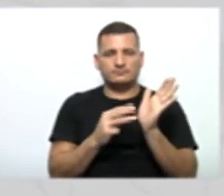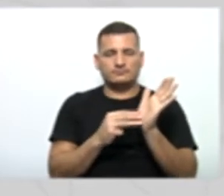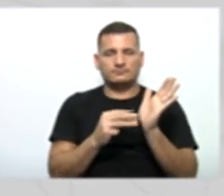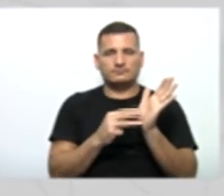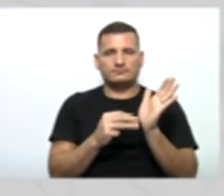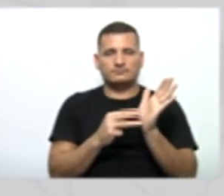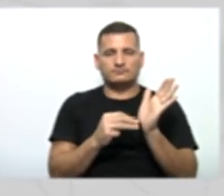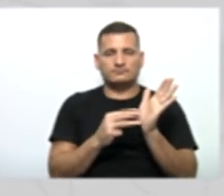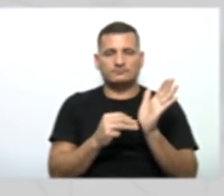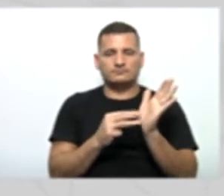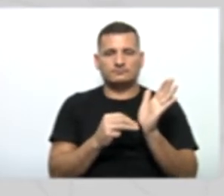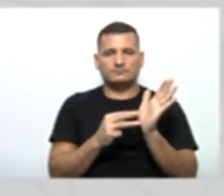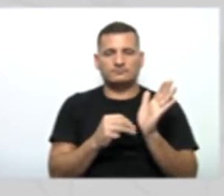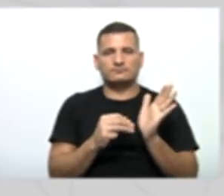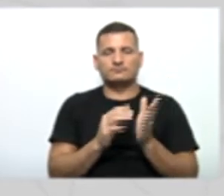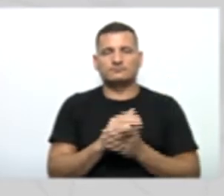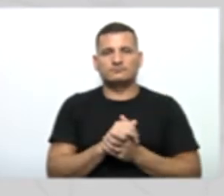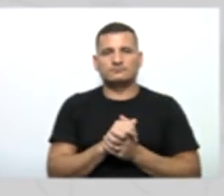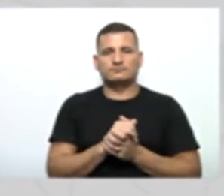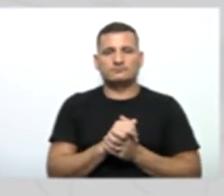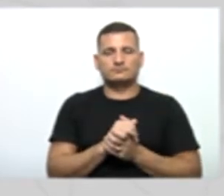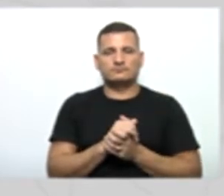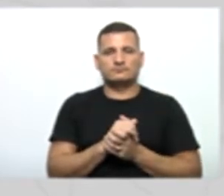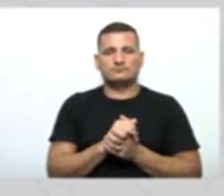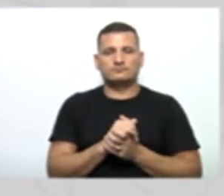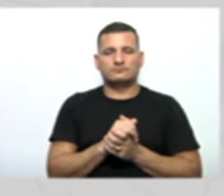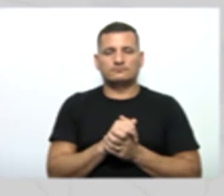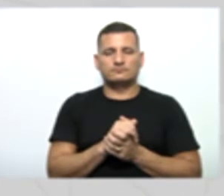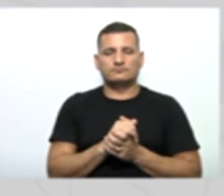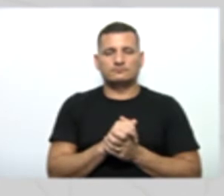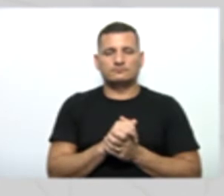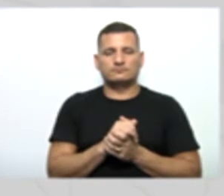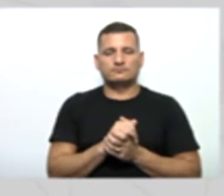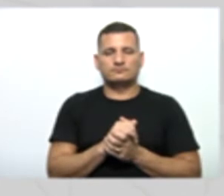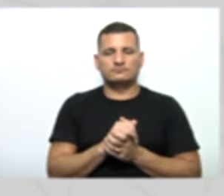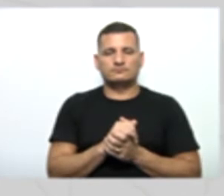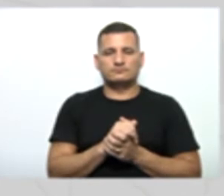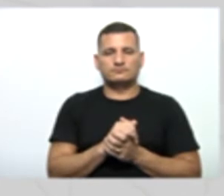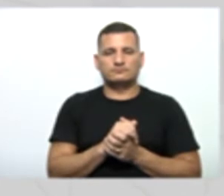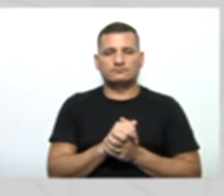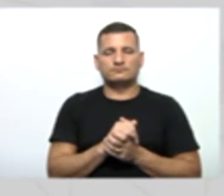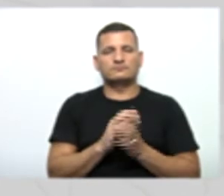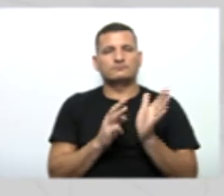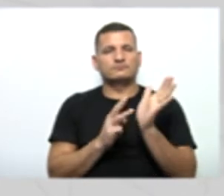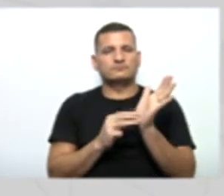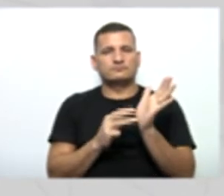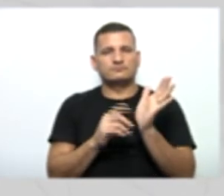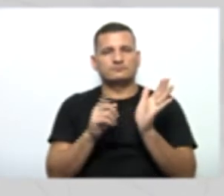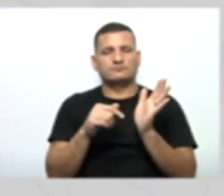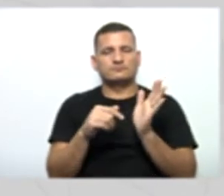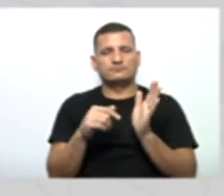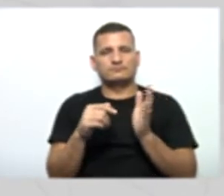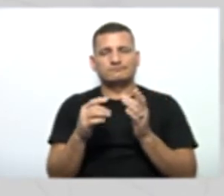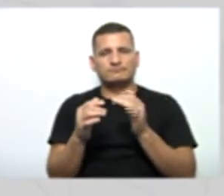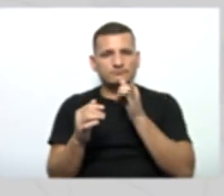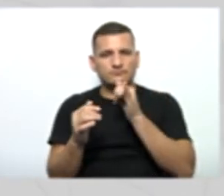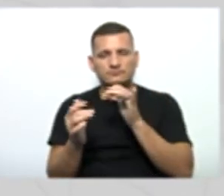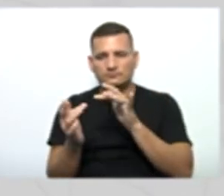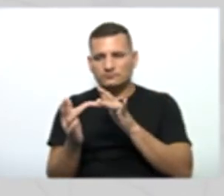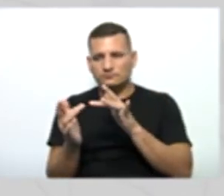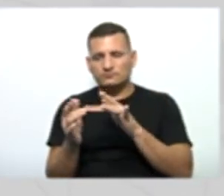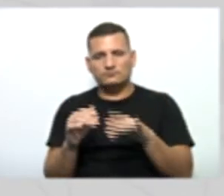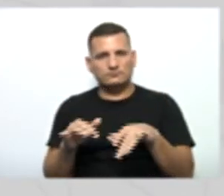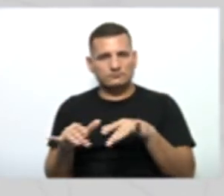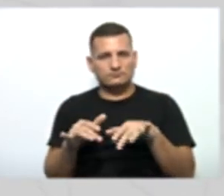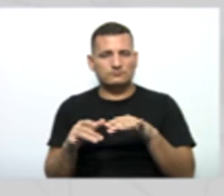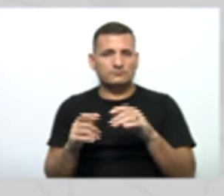estar sendo discutido principalmente aí quando você tiver o contato aí com o seu programador. Tem como colocar?